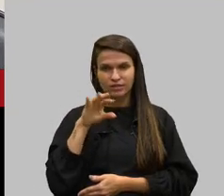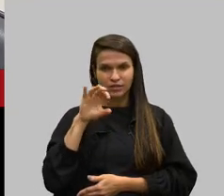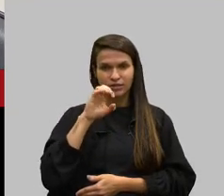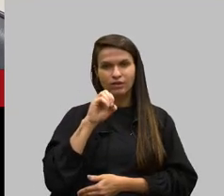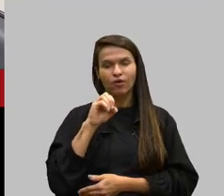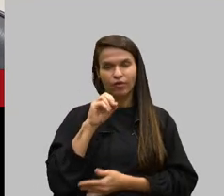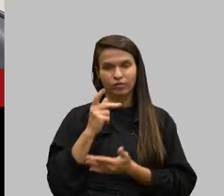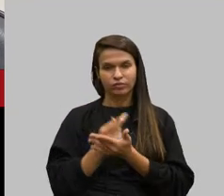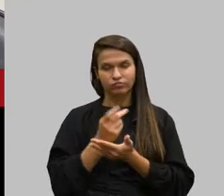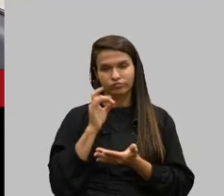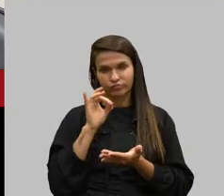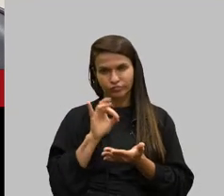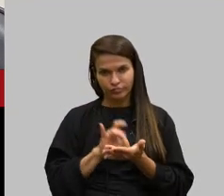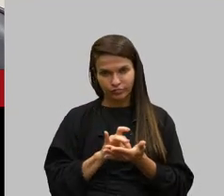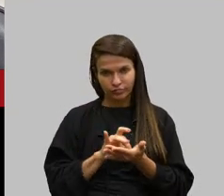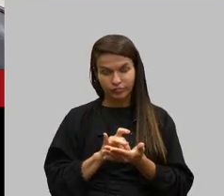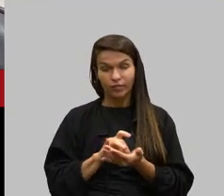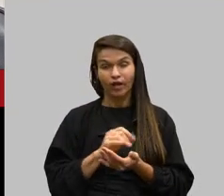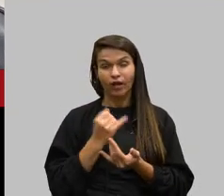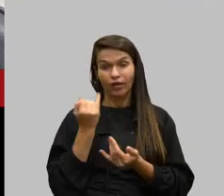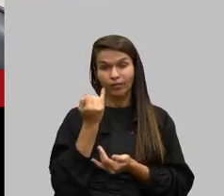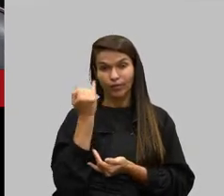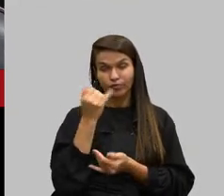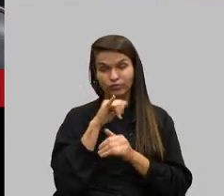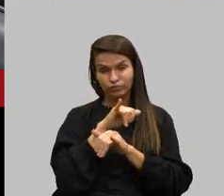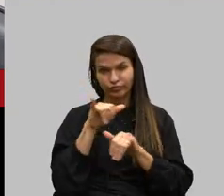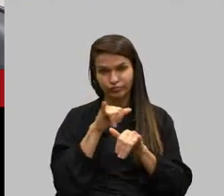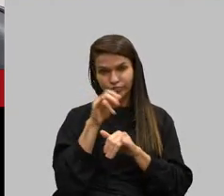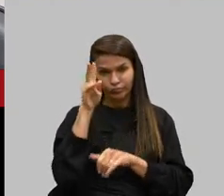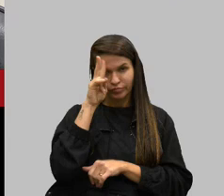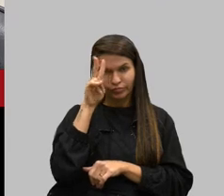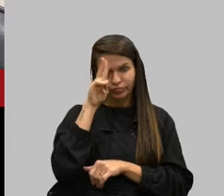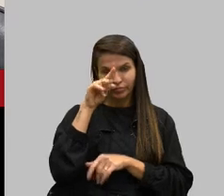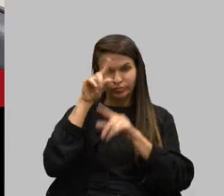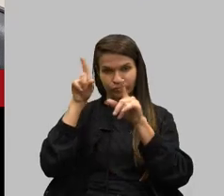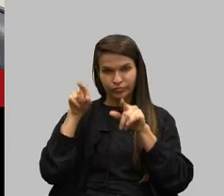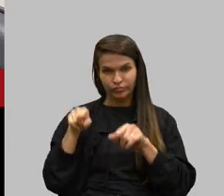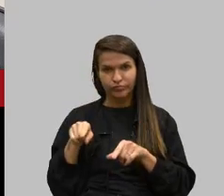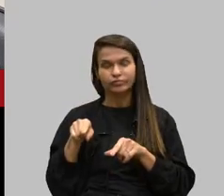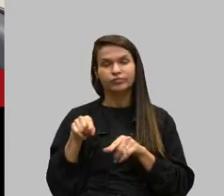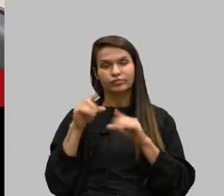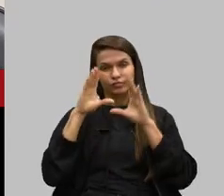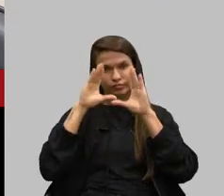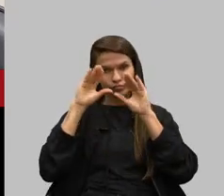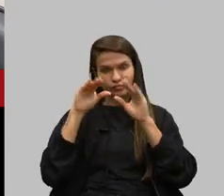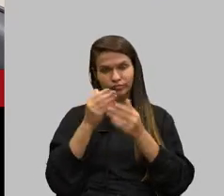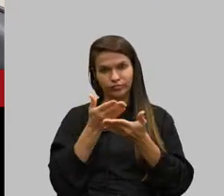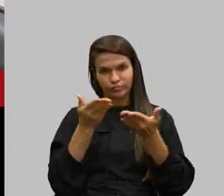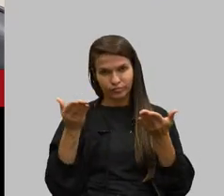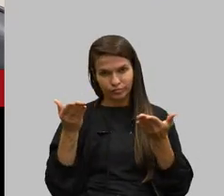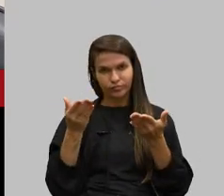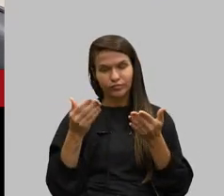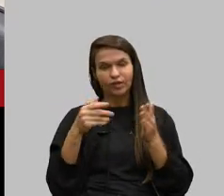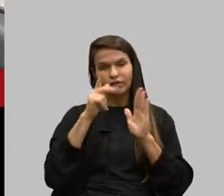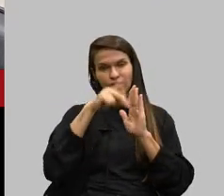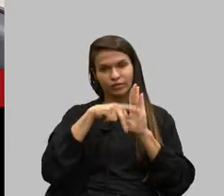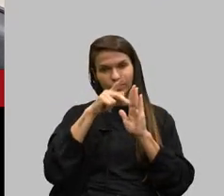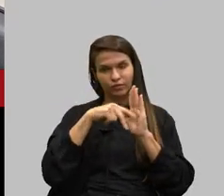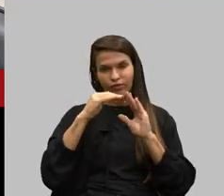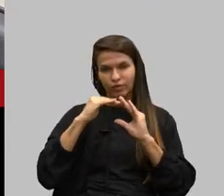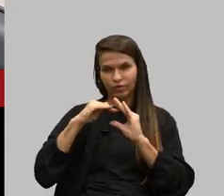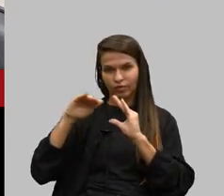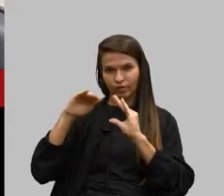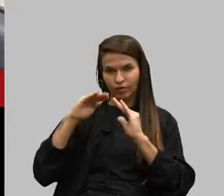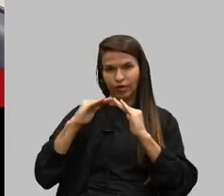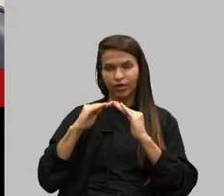Eh é bom que fique claro é bom que a gente lembre aos servidores para tranquilizá-los que este projeto foi encaminhado à